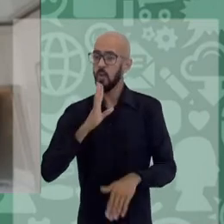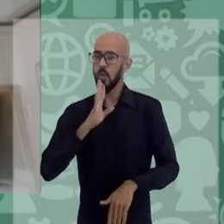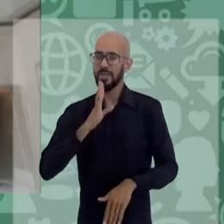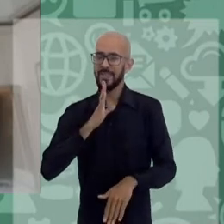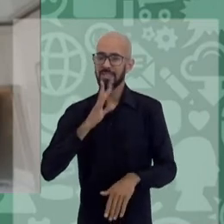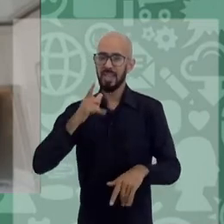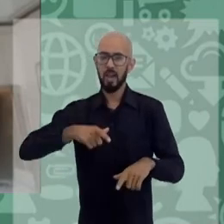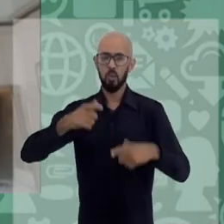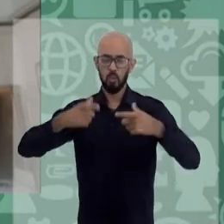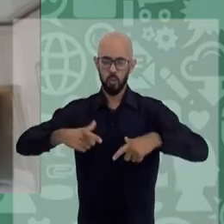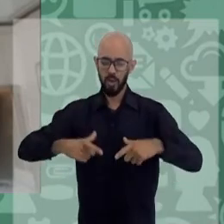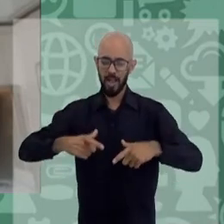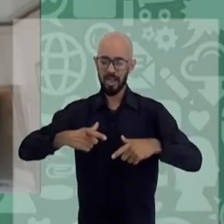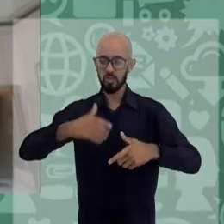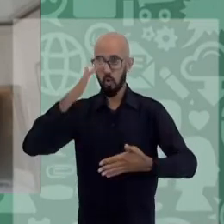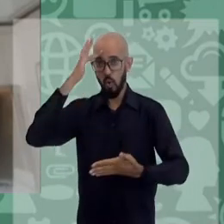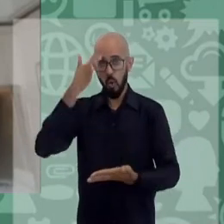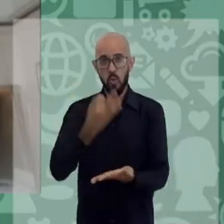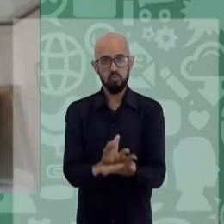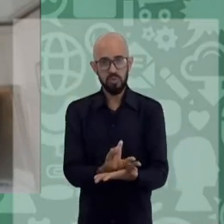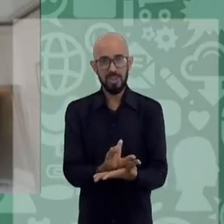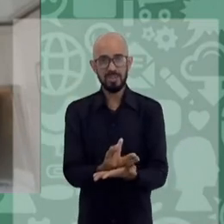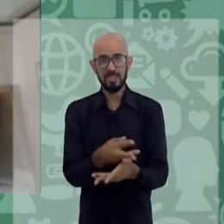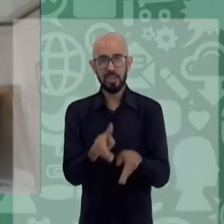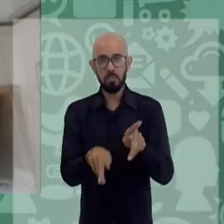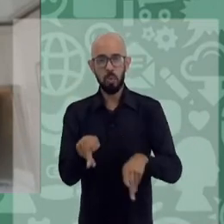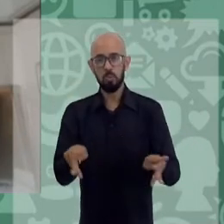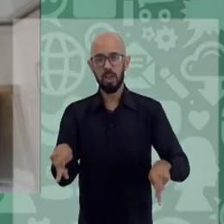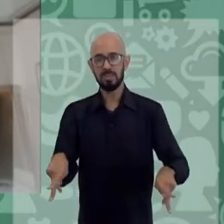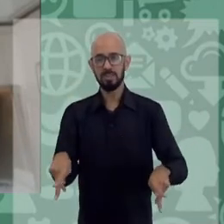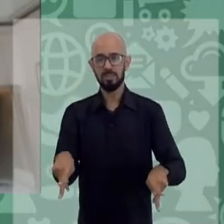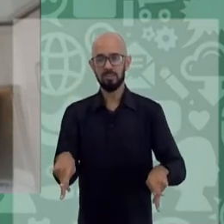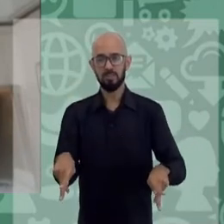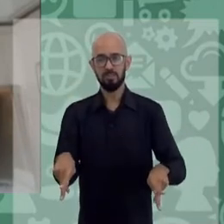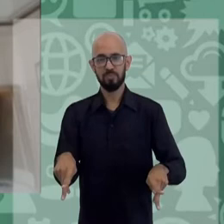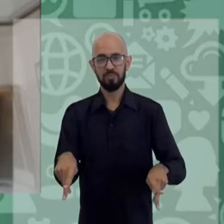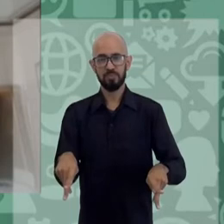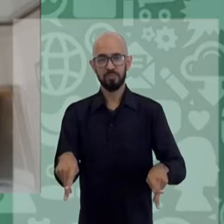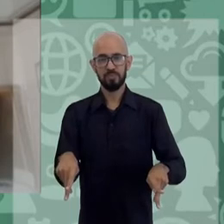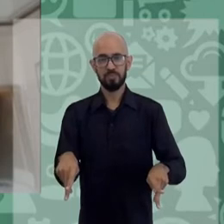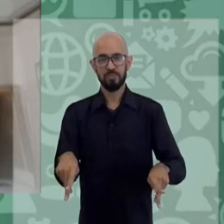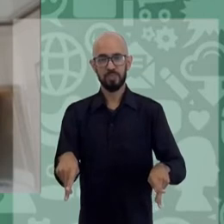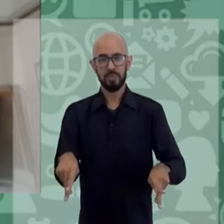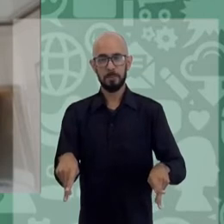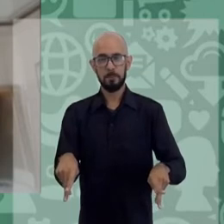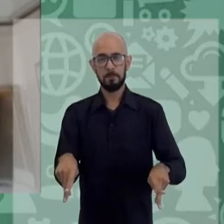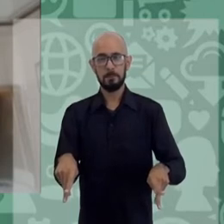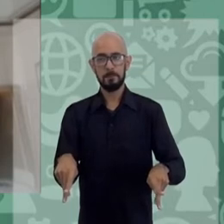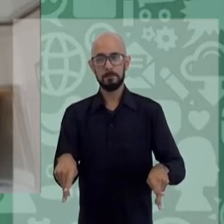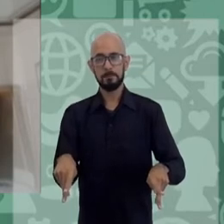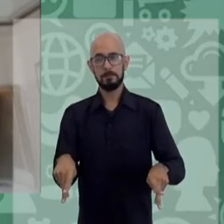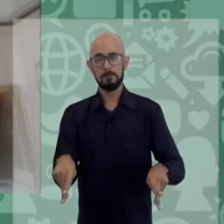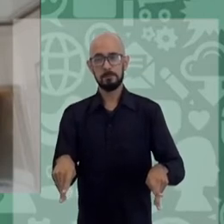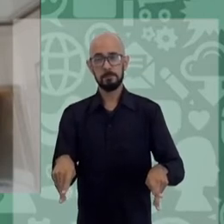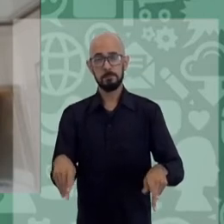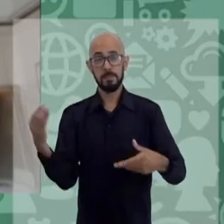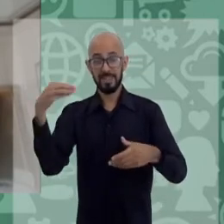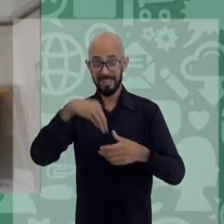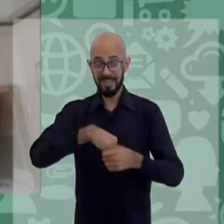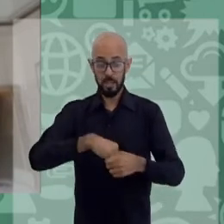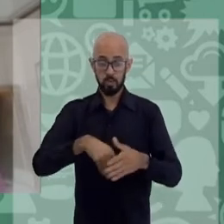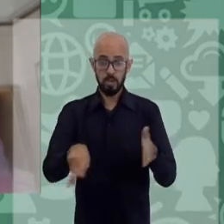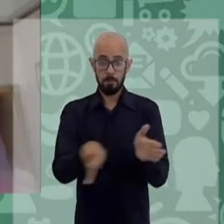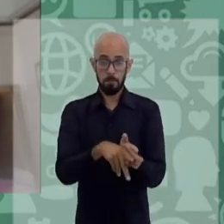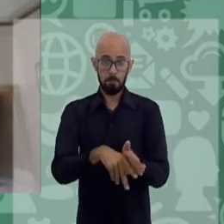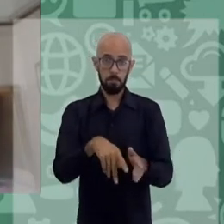eles são espaços de confiança. Então, eles são muito orientados pela ação também política, e dentro